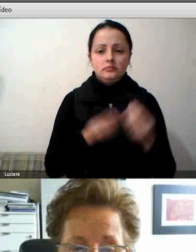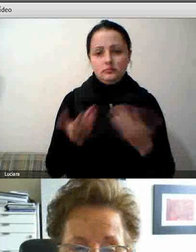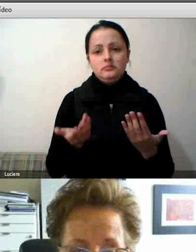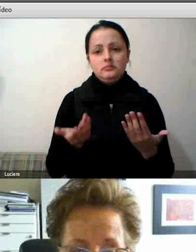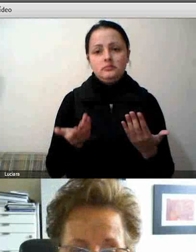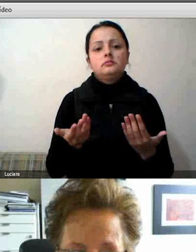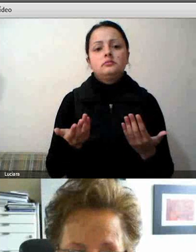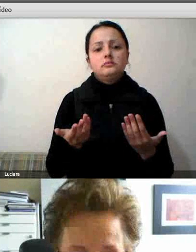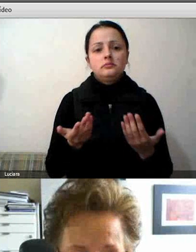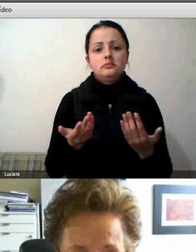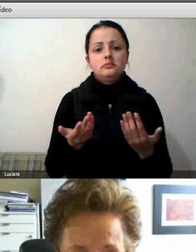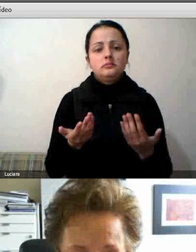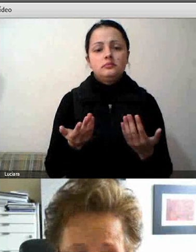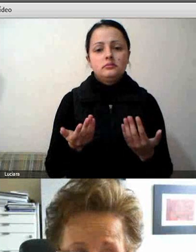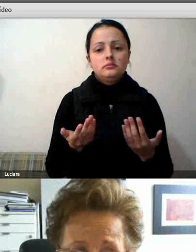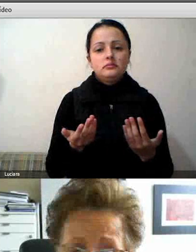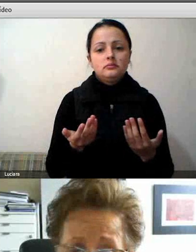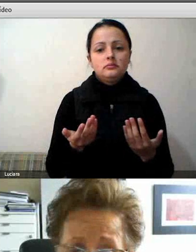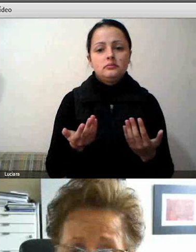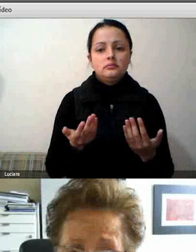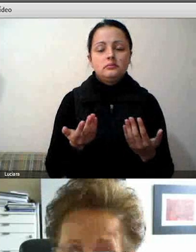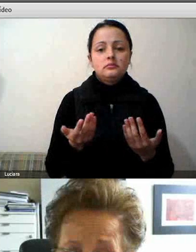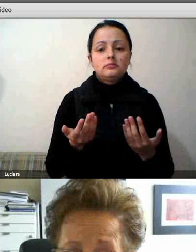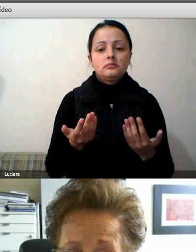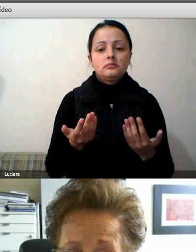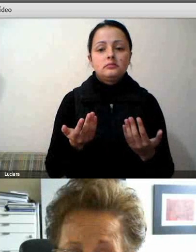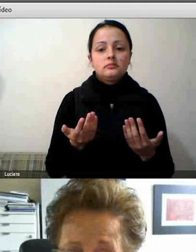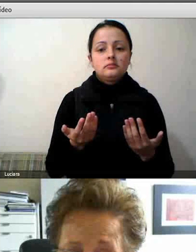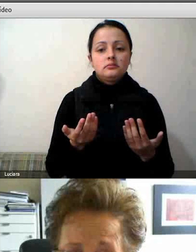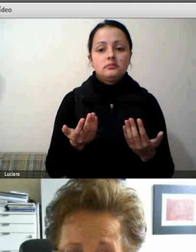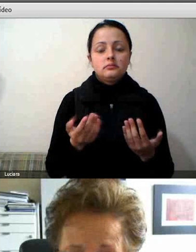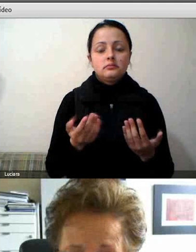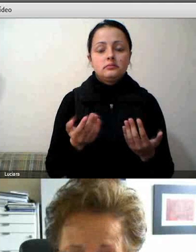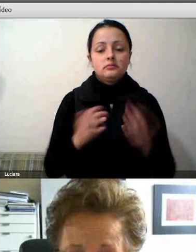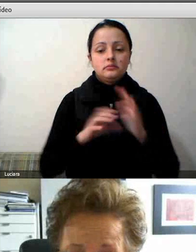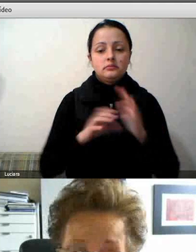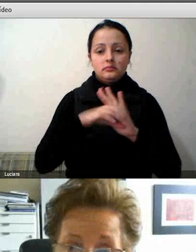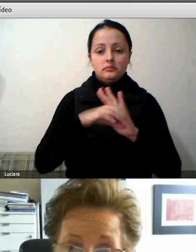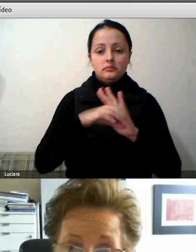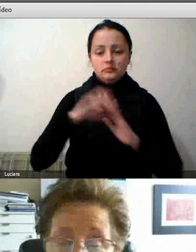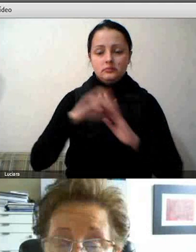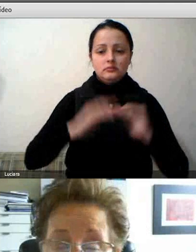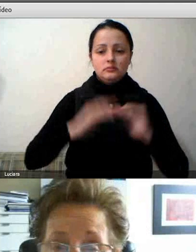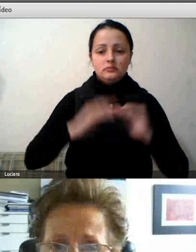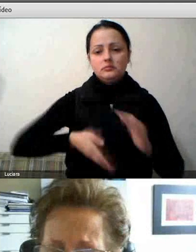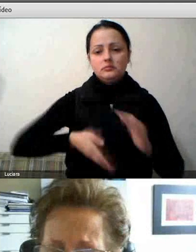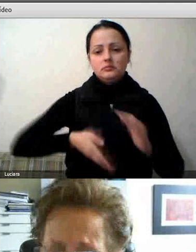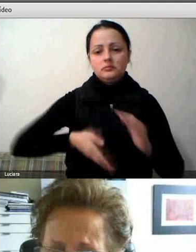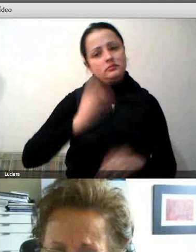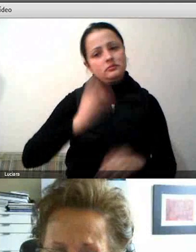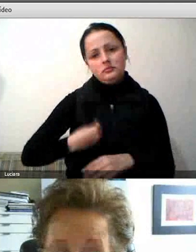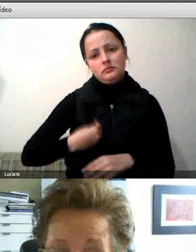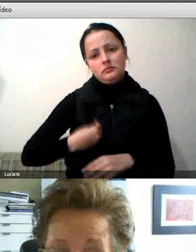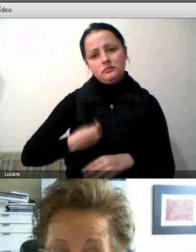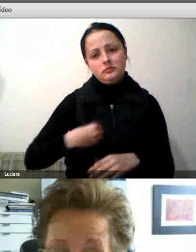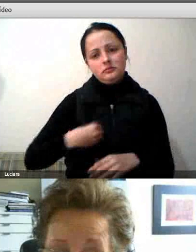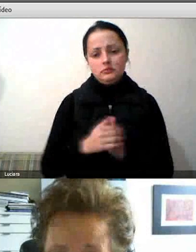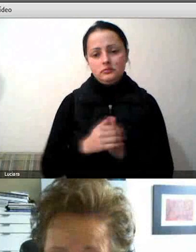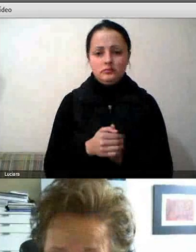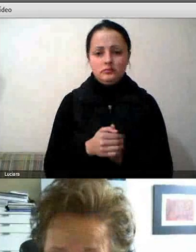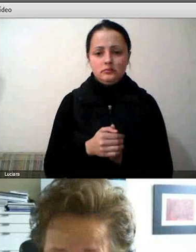Então, nós temos a construção dos sistemas conceituais e saber quando é que se constrói